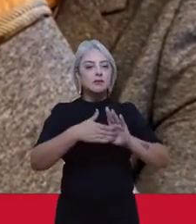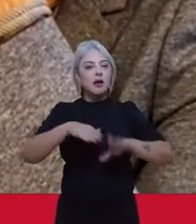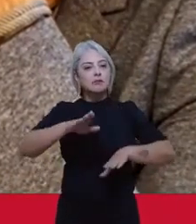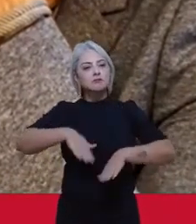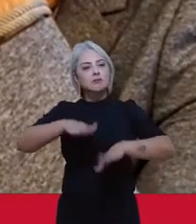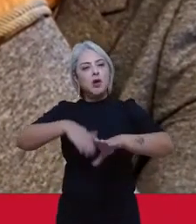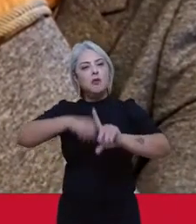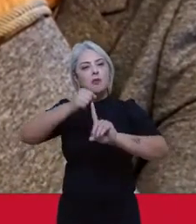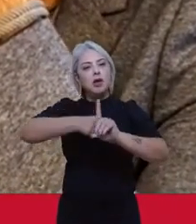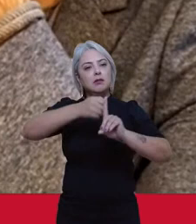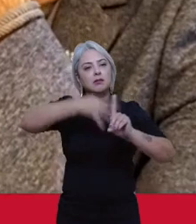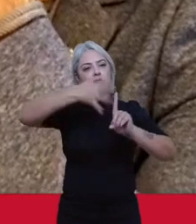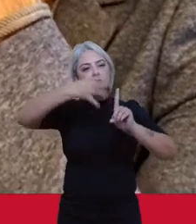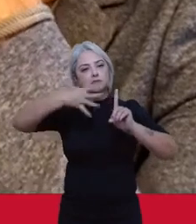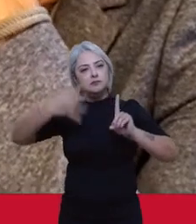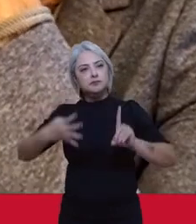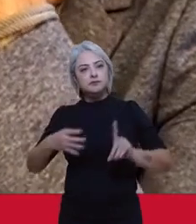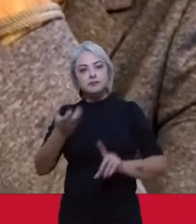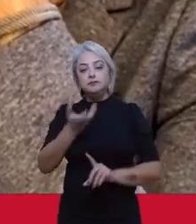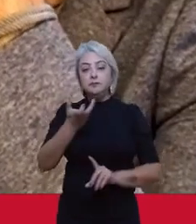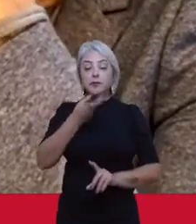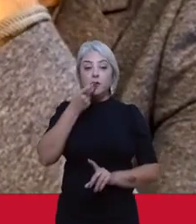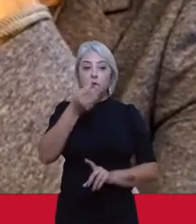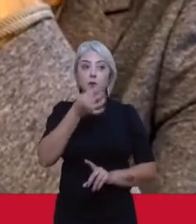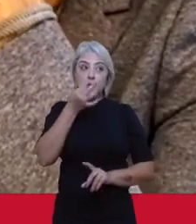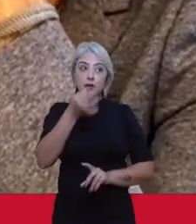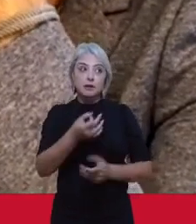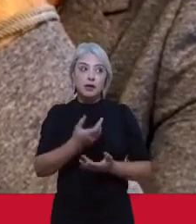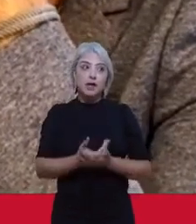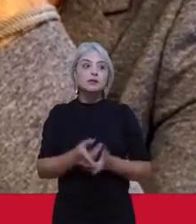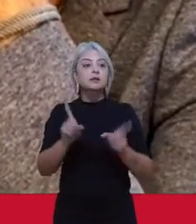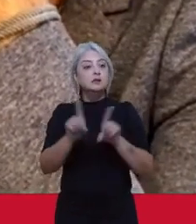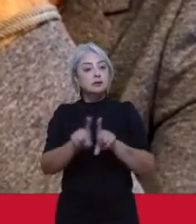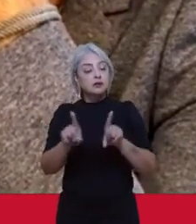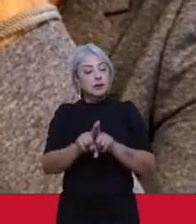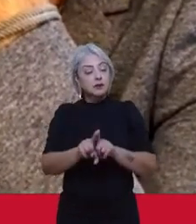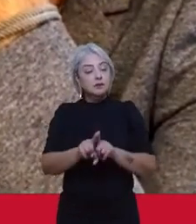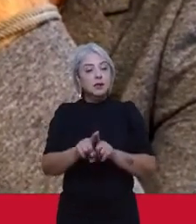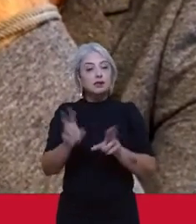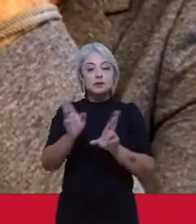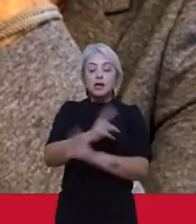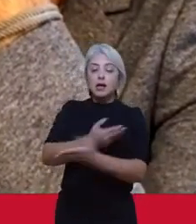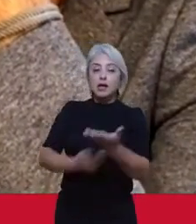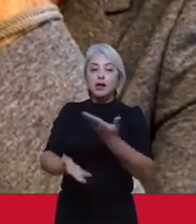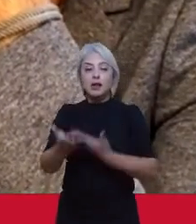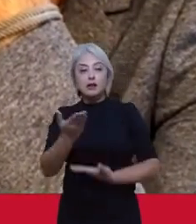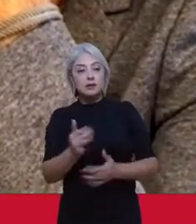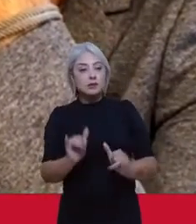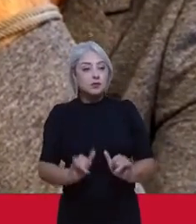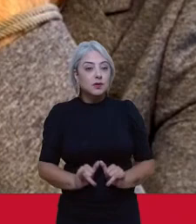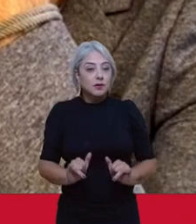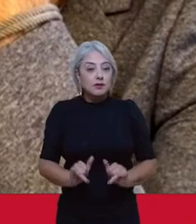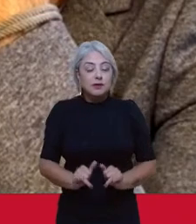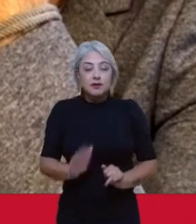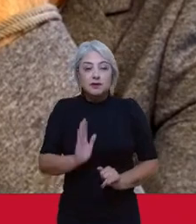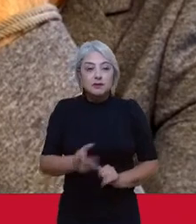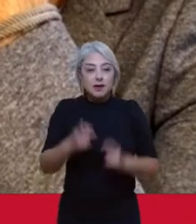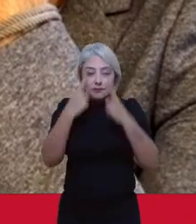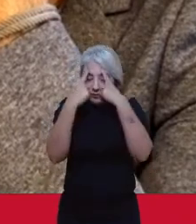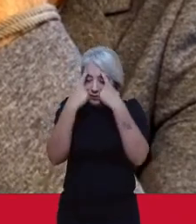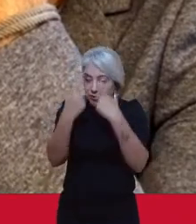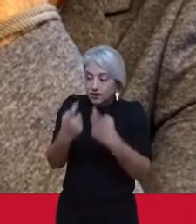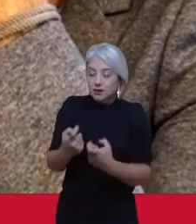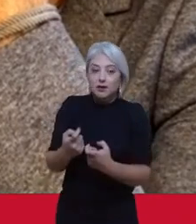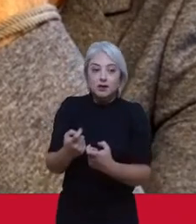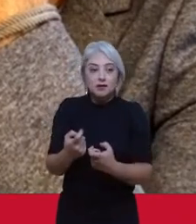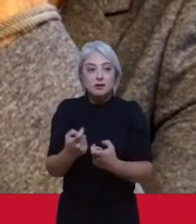movimento LGBTQIA+. Eu queria que você comentasse isso e também essa relação que você sofria já, essa violência que você